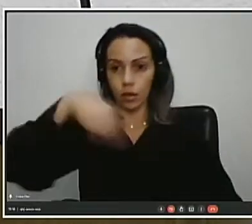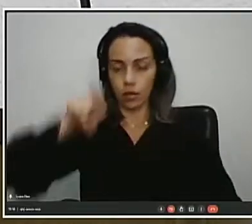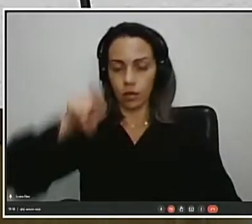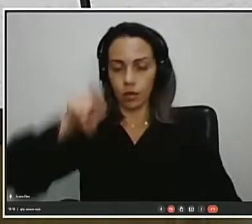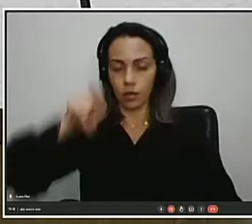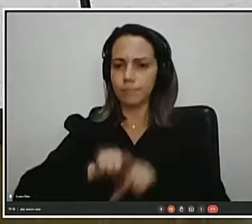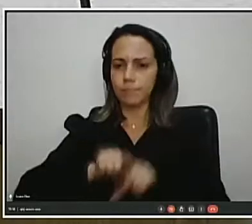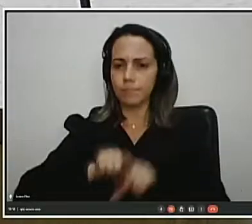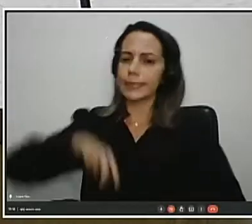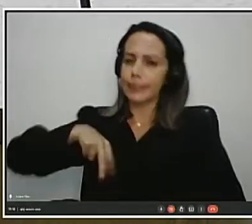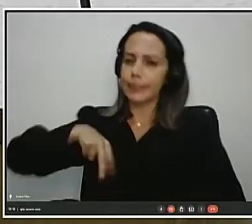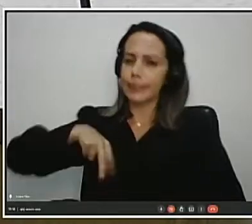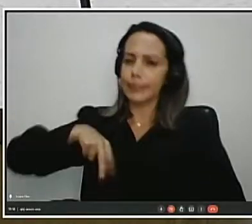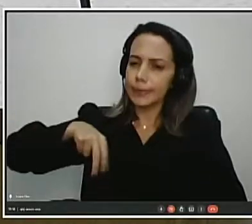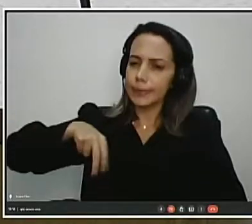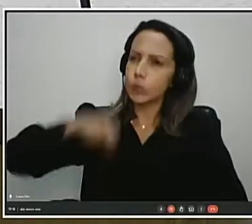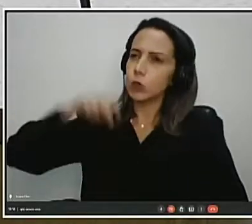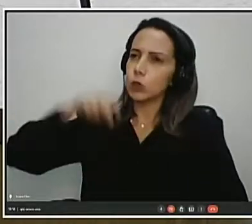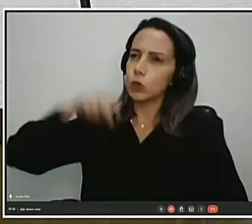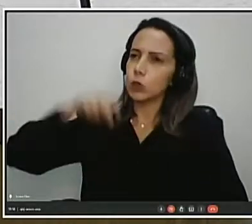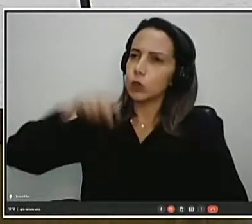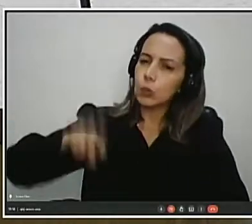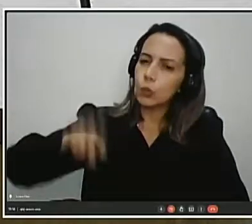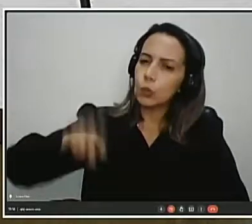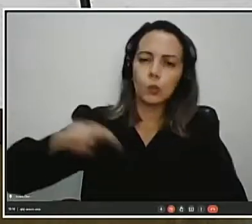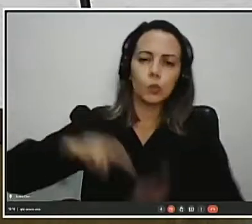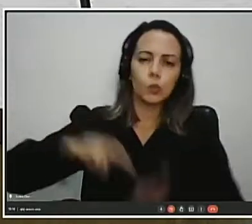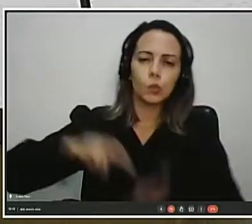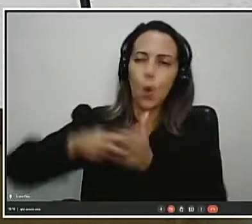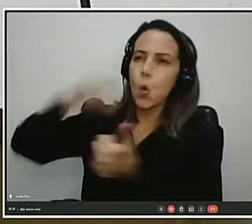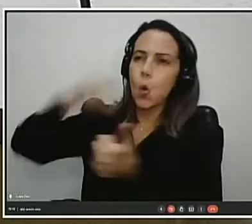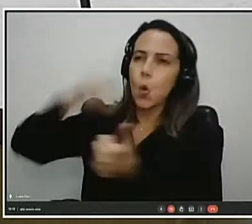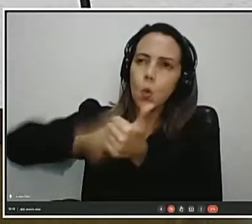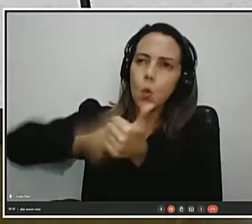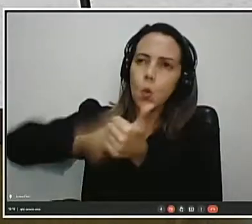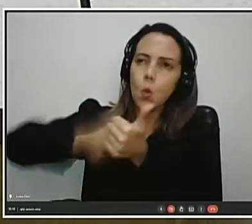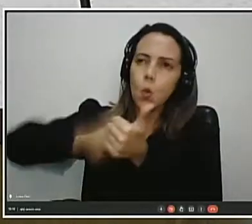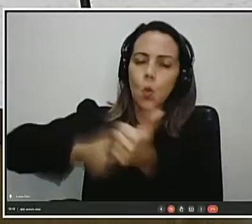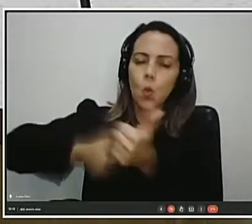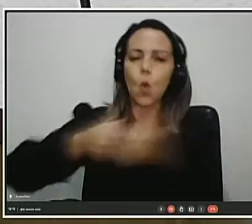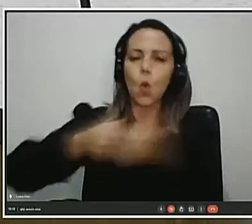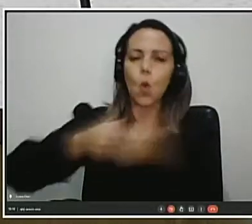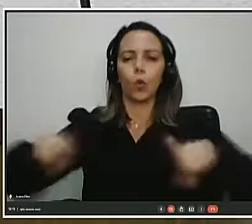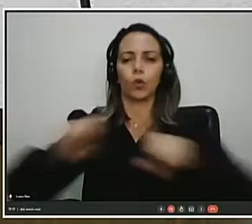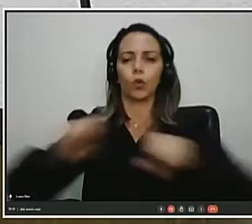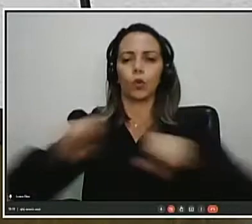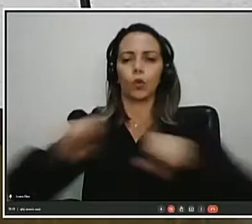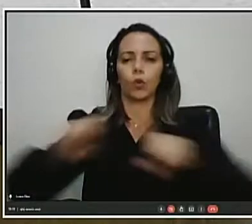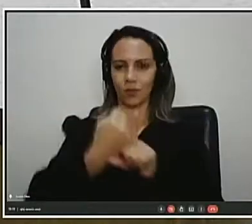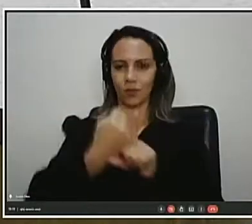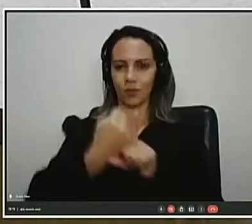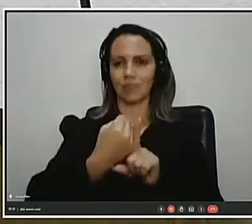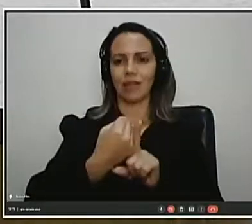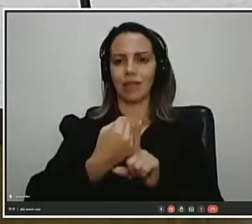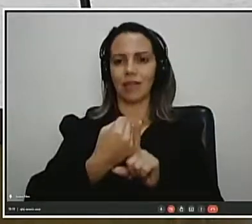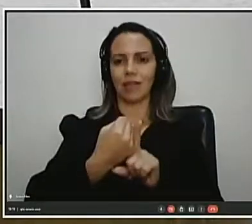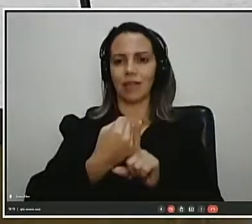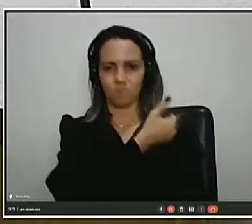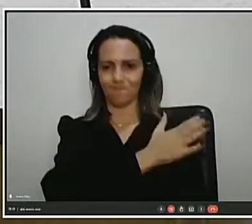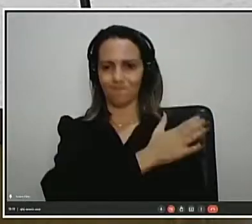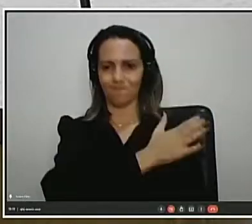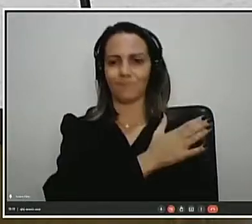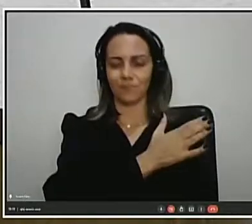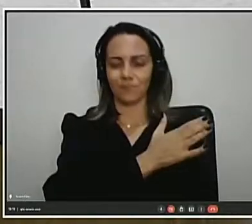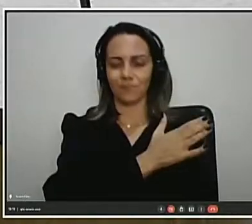resignificar conceitos e trabalhar por uma sociedade inclusiva, não preconceituosa e aberta, e que encontra sua beleza